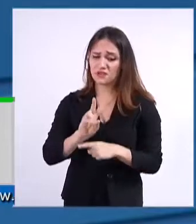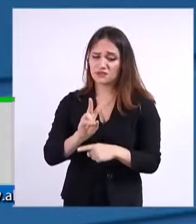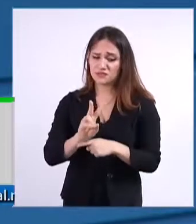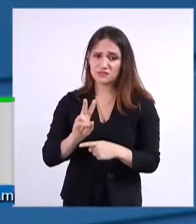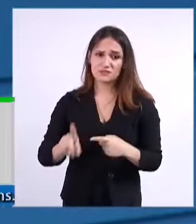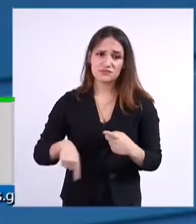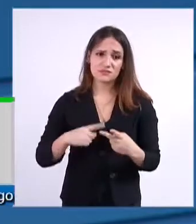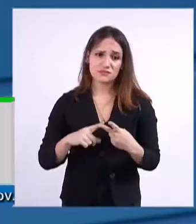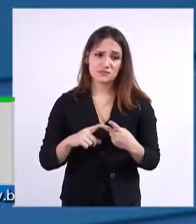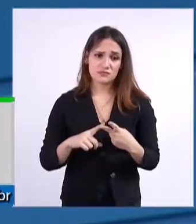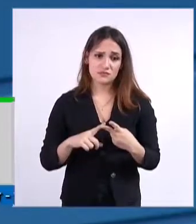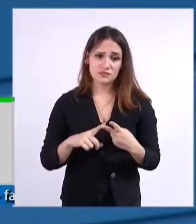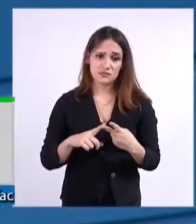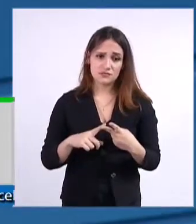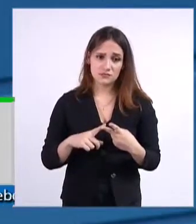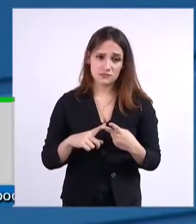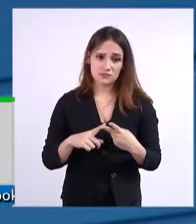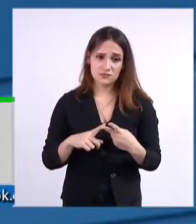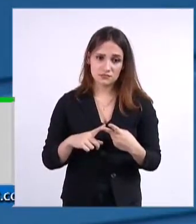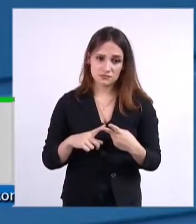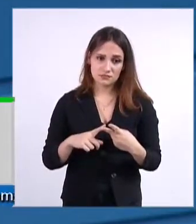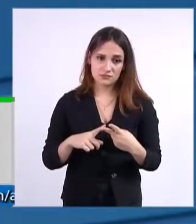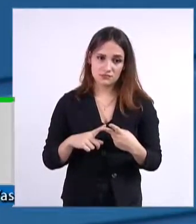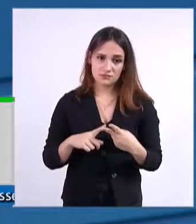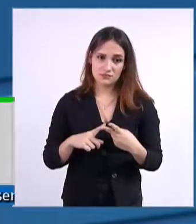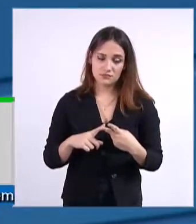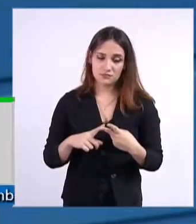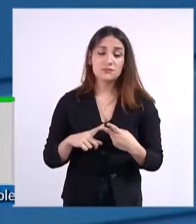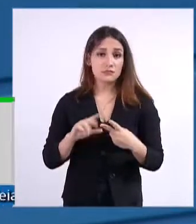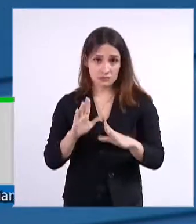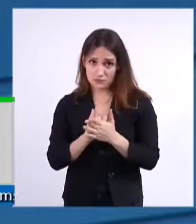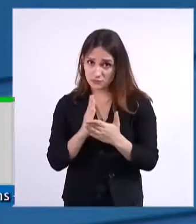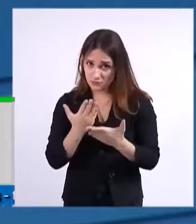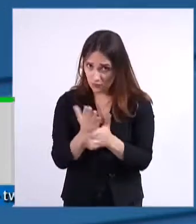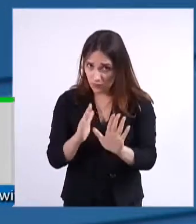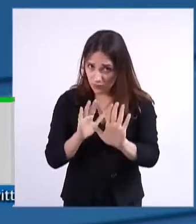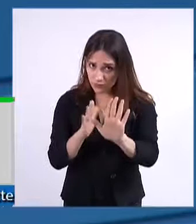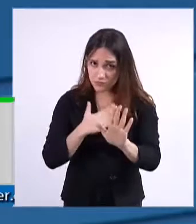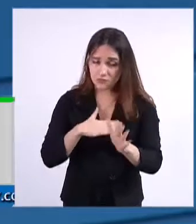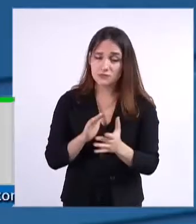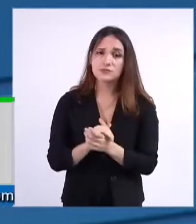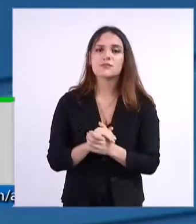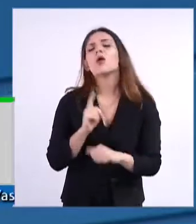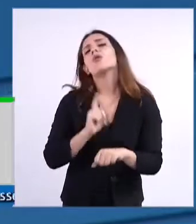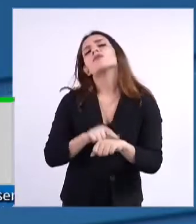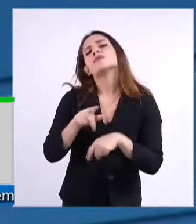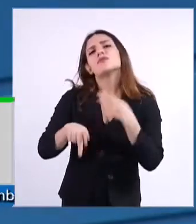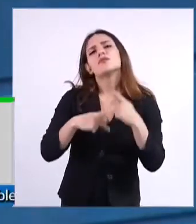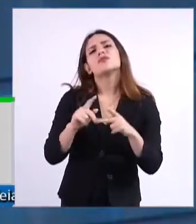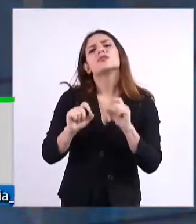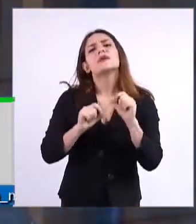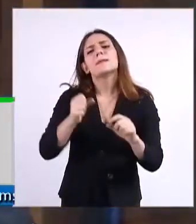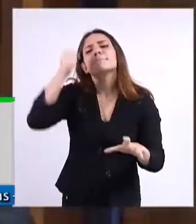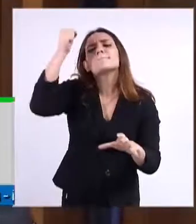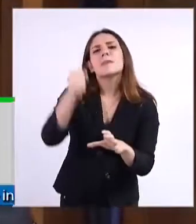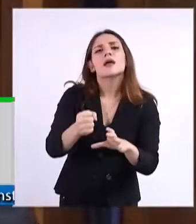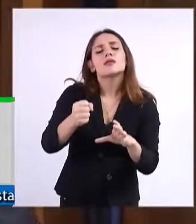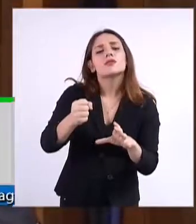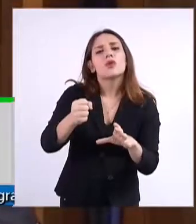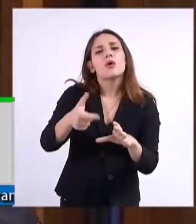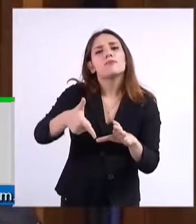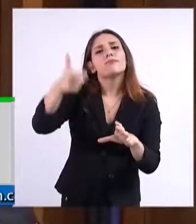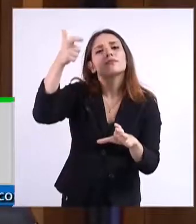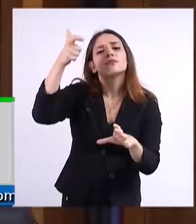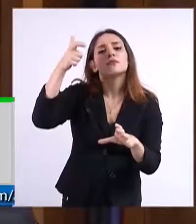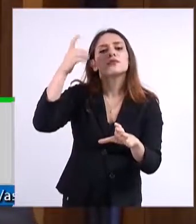fala mais nada, né? E quando o senhor, e para encerrar, deputado, quando o senhor diz quem matou a Marielle,